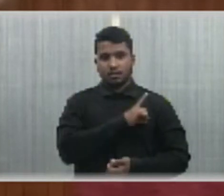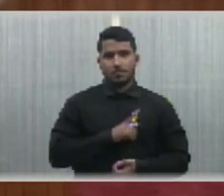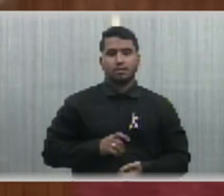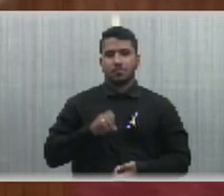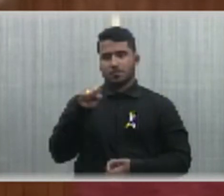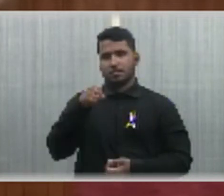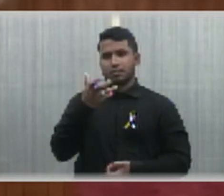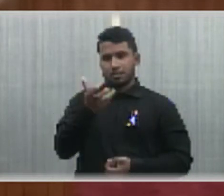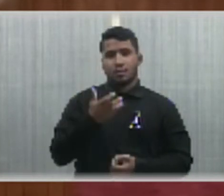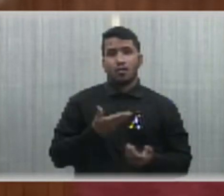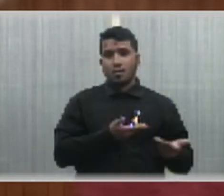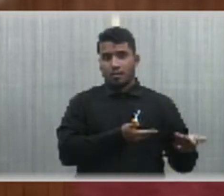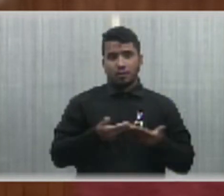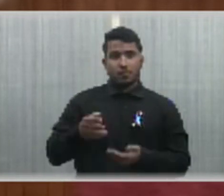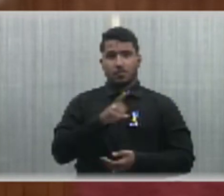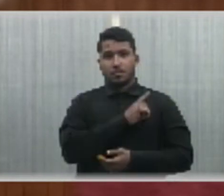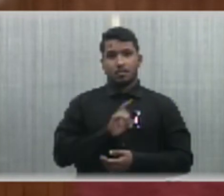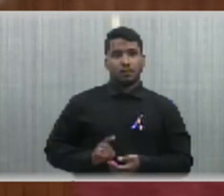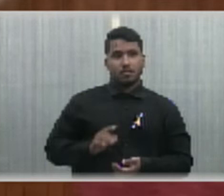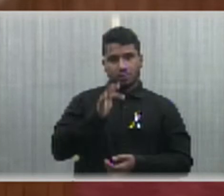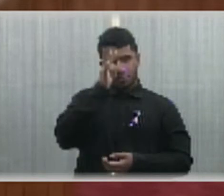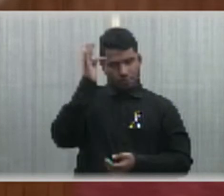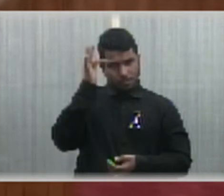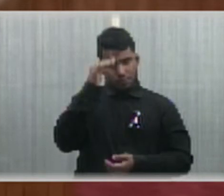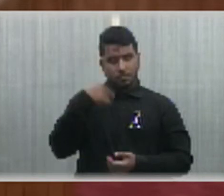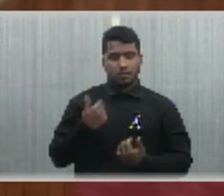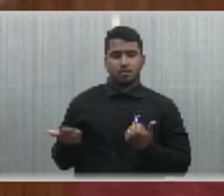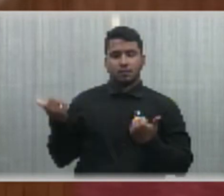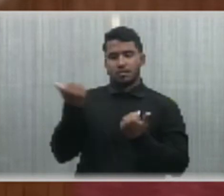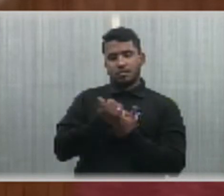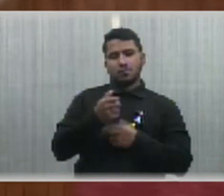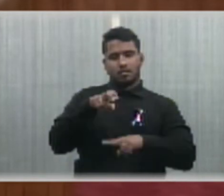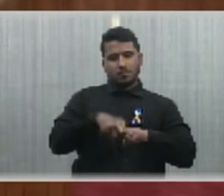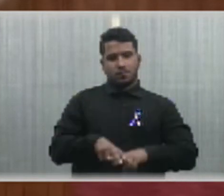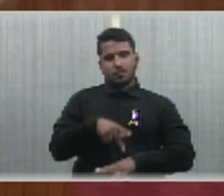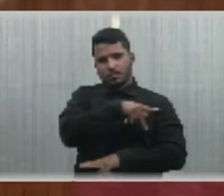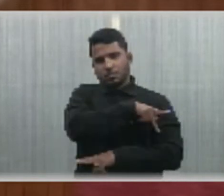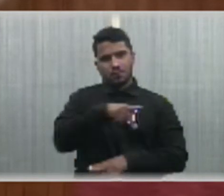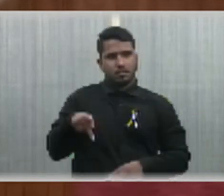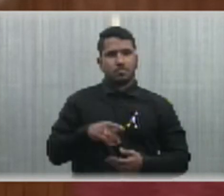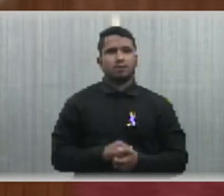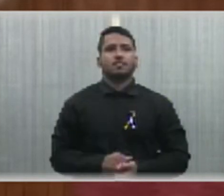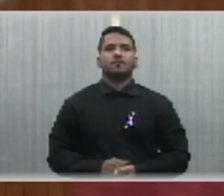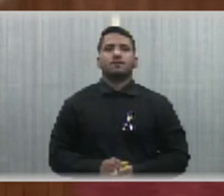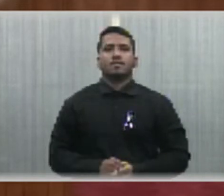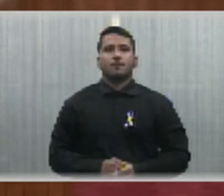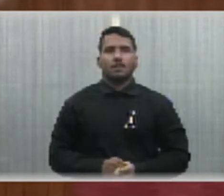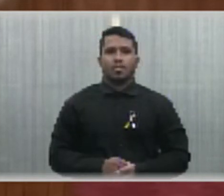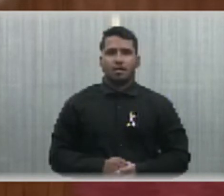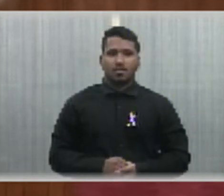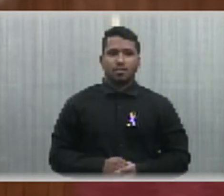que sim. Então, eu convido o deputado Franzé para assumir aqui a presidência dos trabalhos.